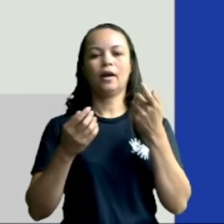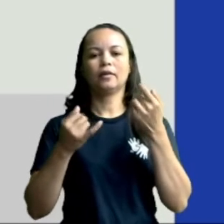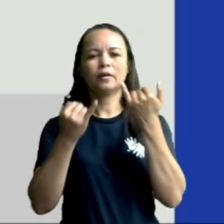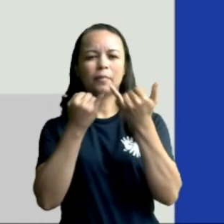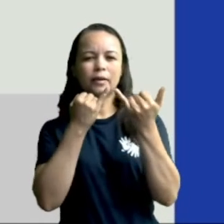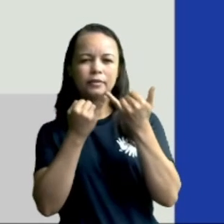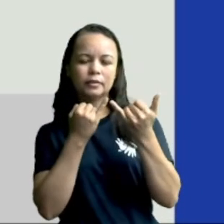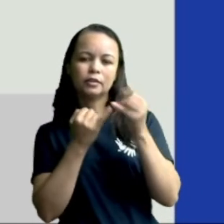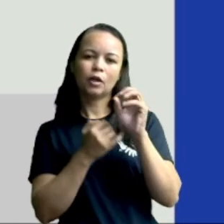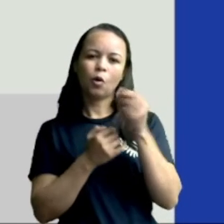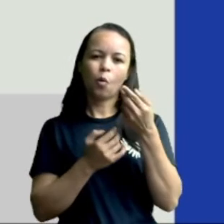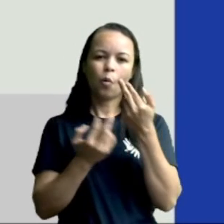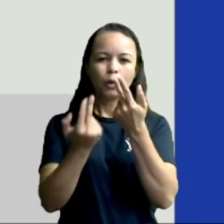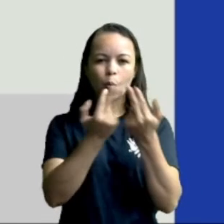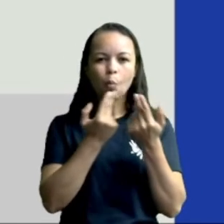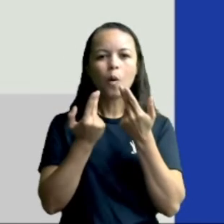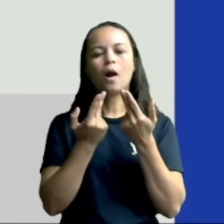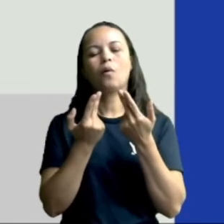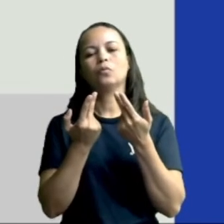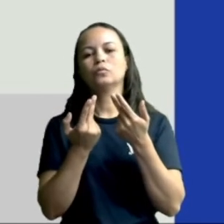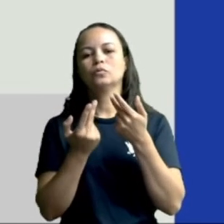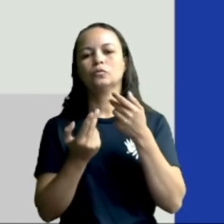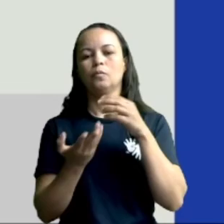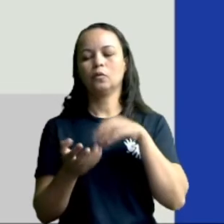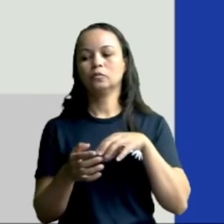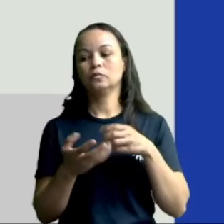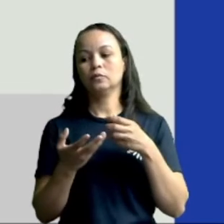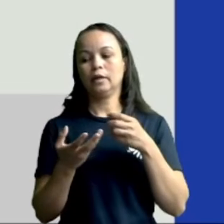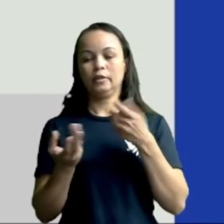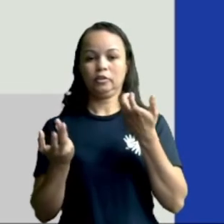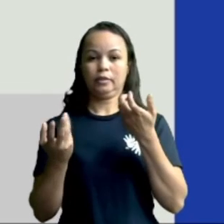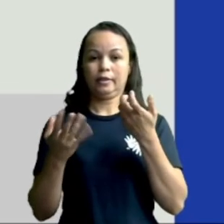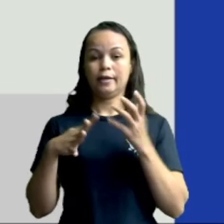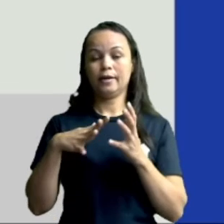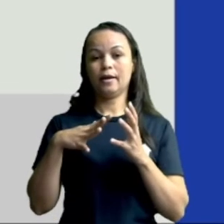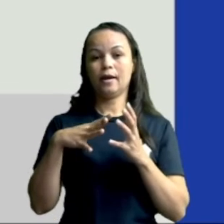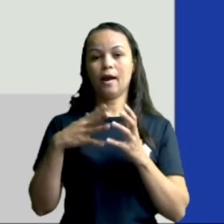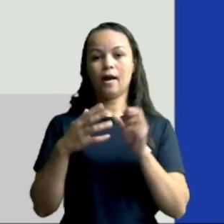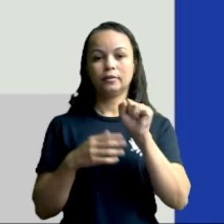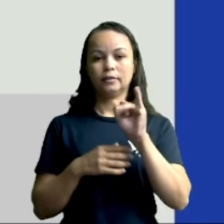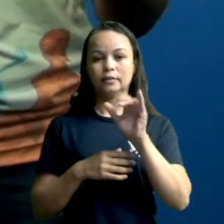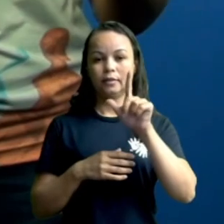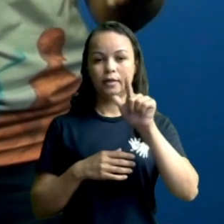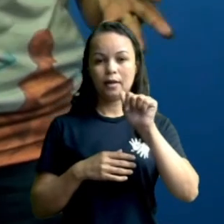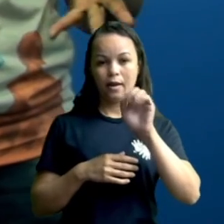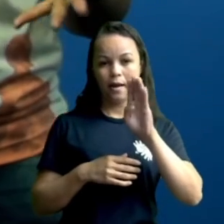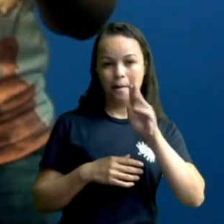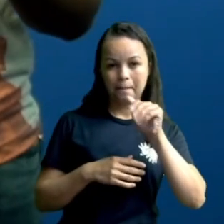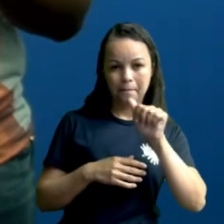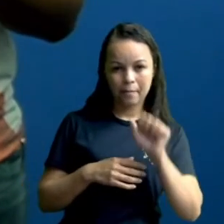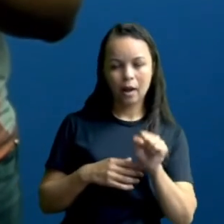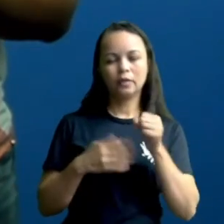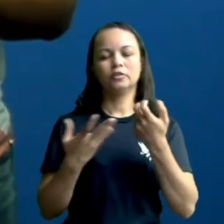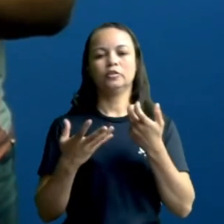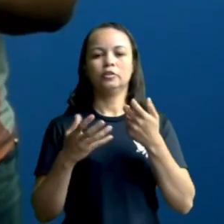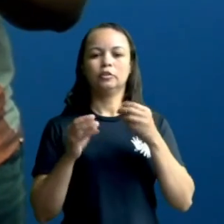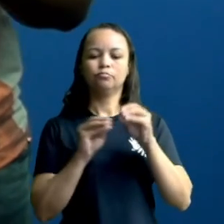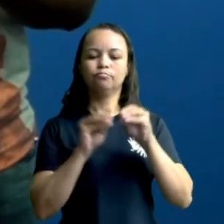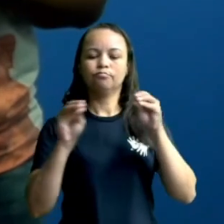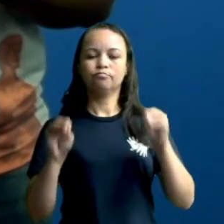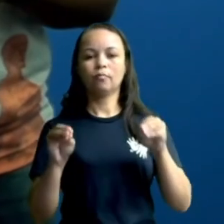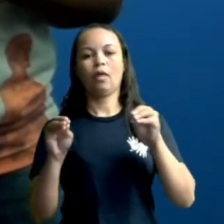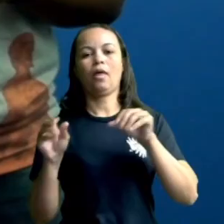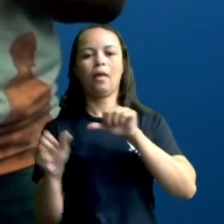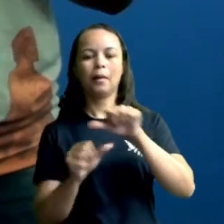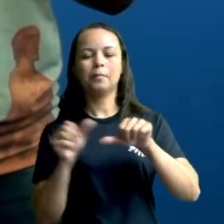a sílaba tônica se desloca. Ou seja, existem palavras em língua espanhola e em língua portuguesa